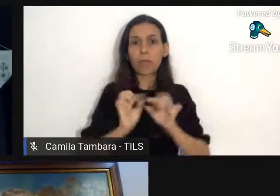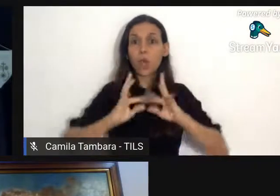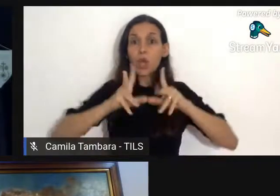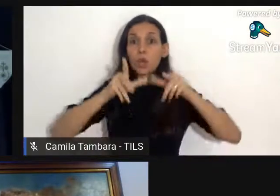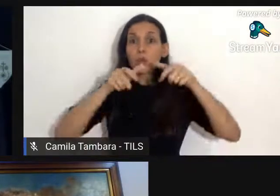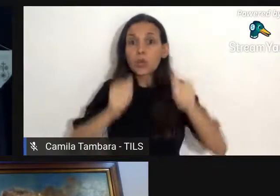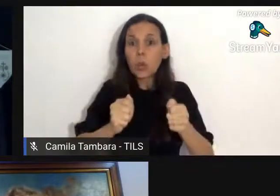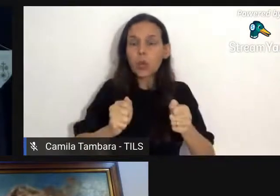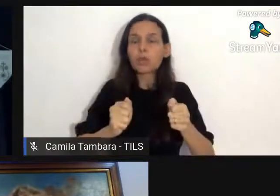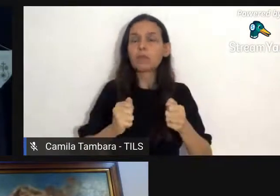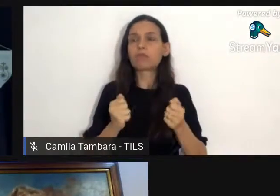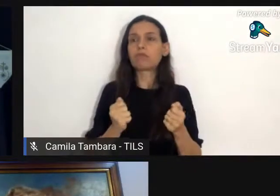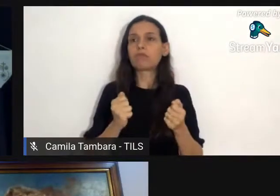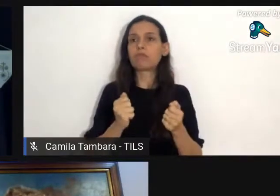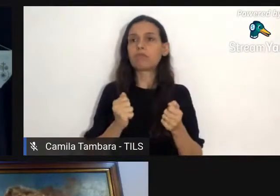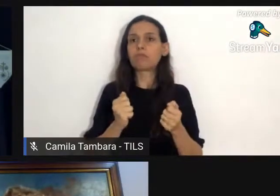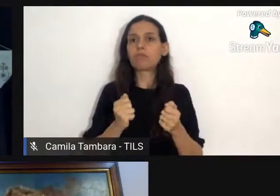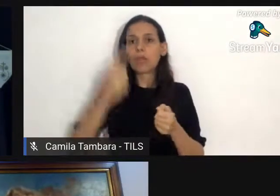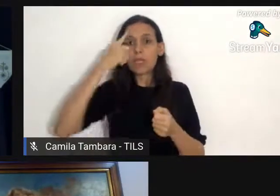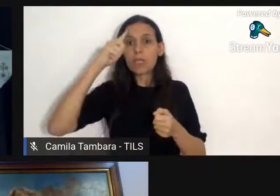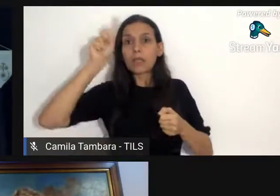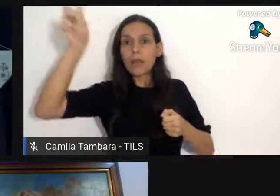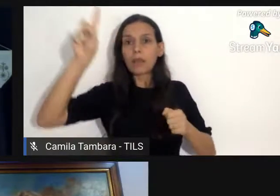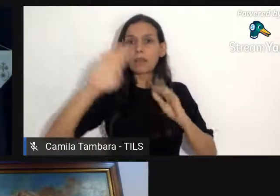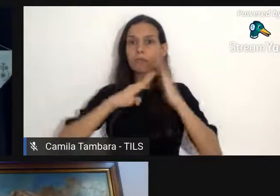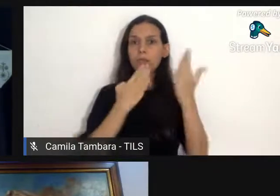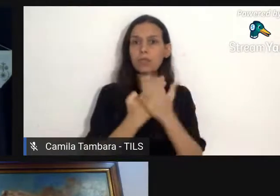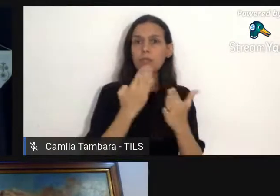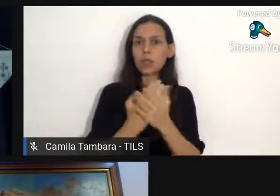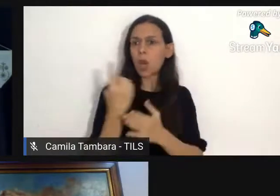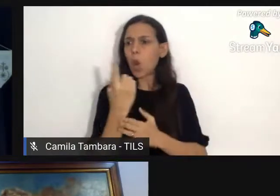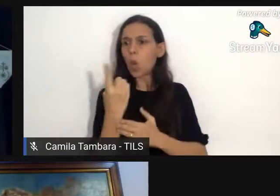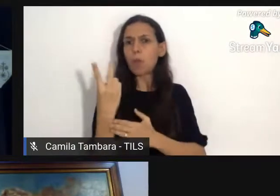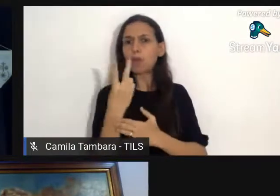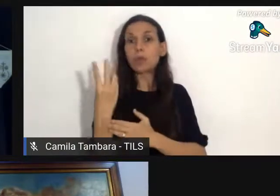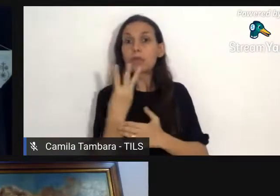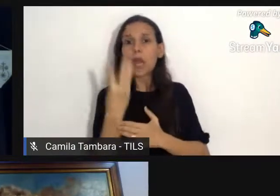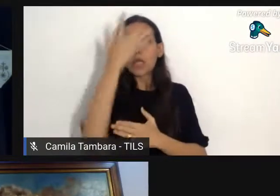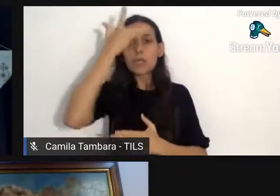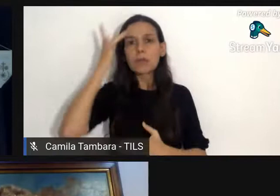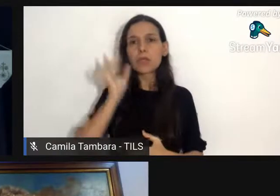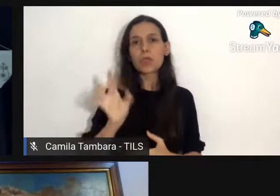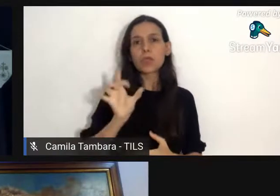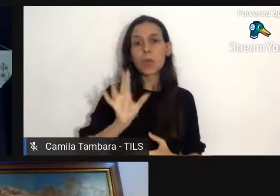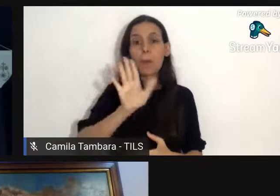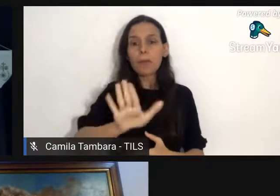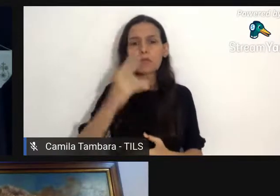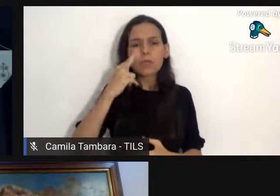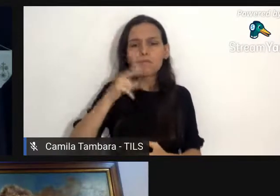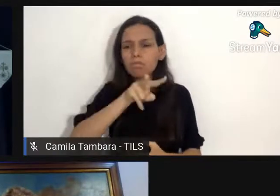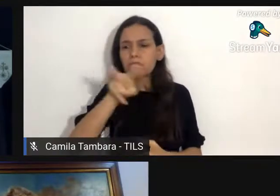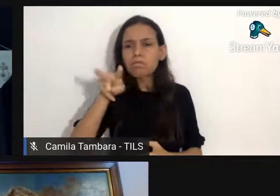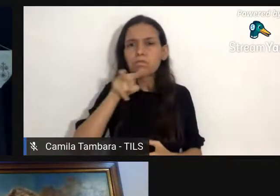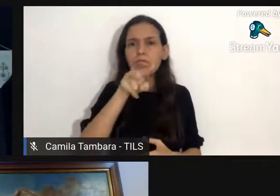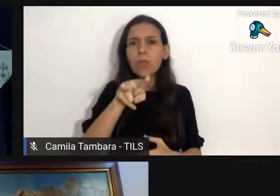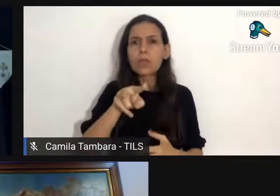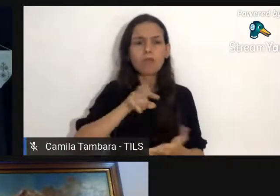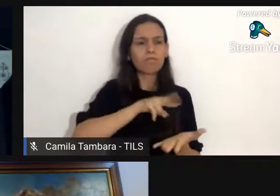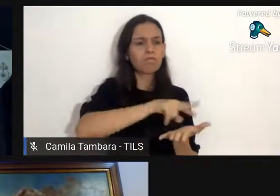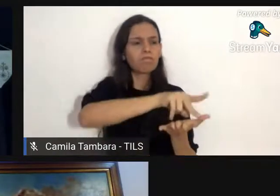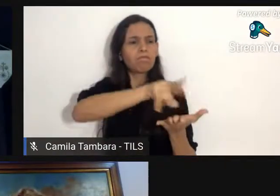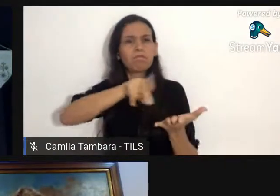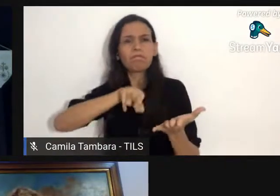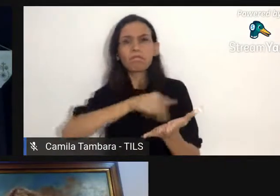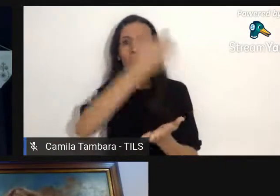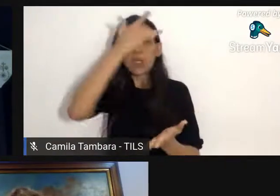escola a uma pessoa, a 2, 3 pessoas. Mas quando a gente pega o olhar criativo de tanta gente boa que está na